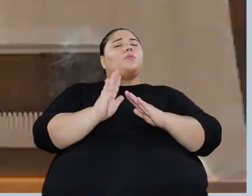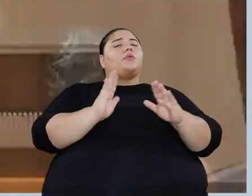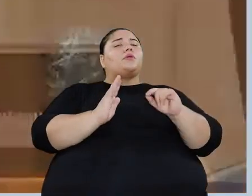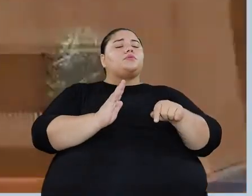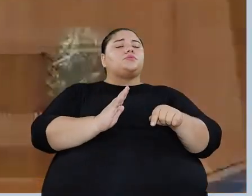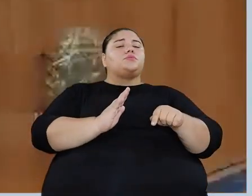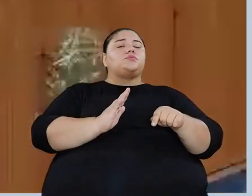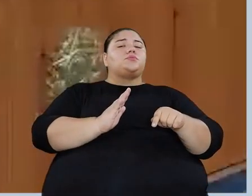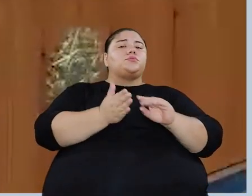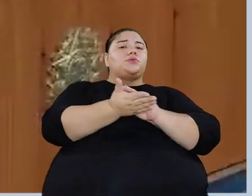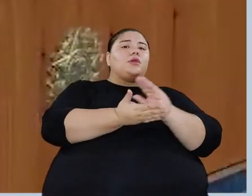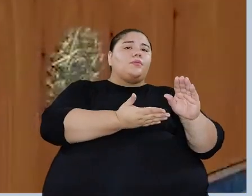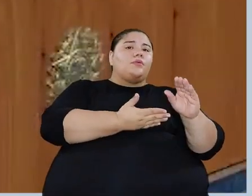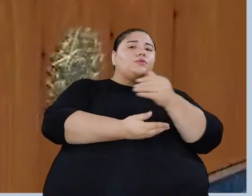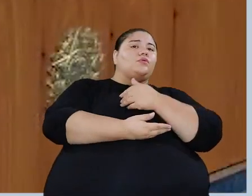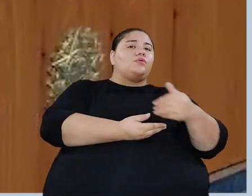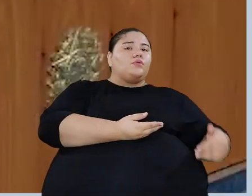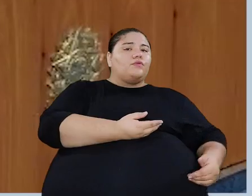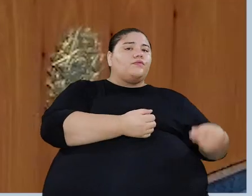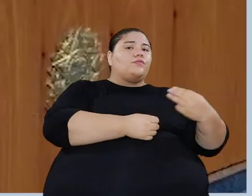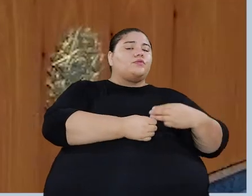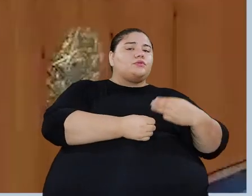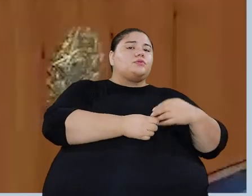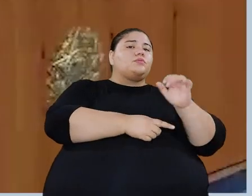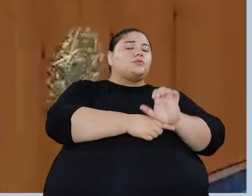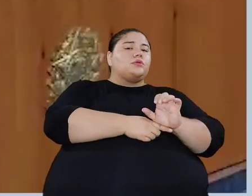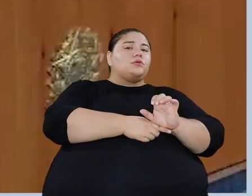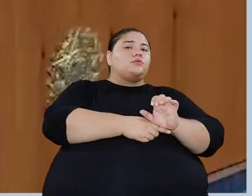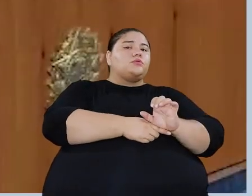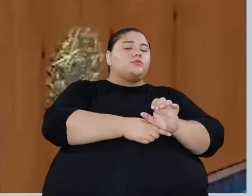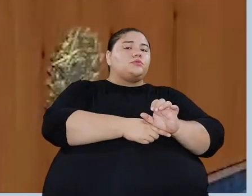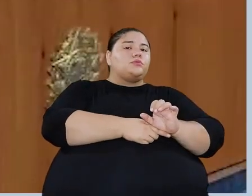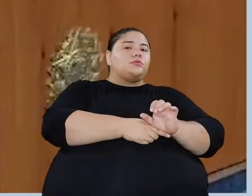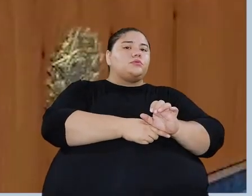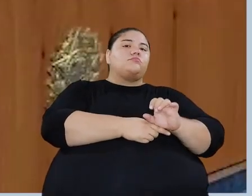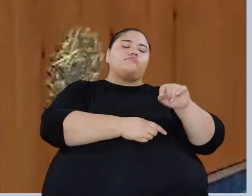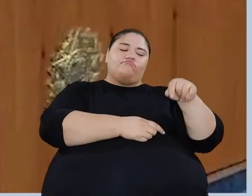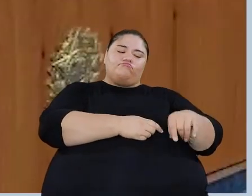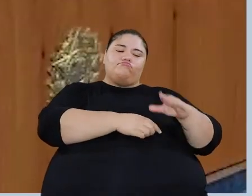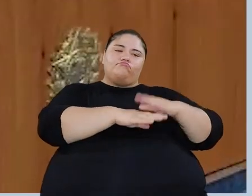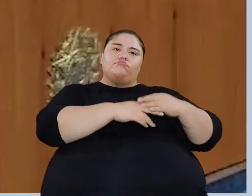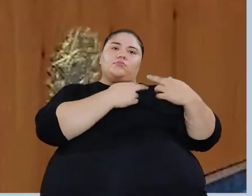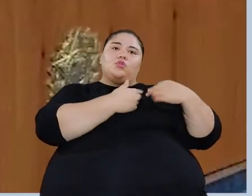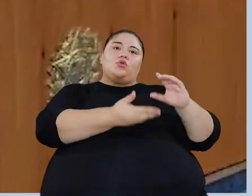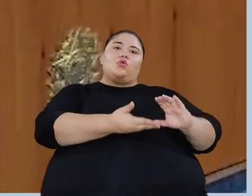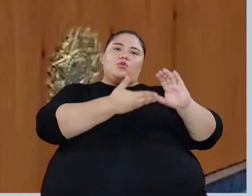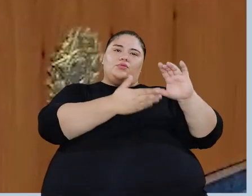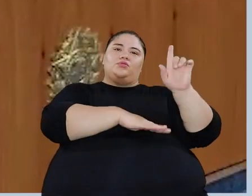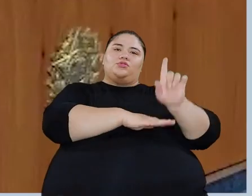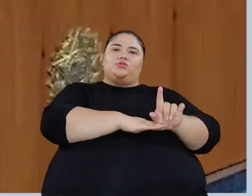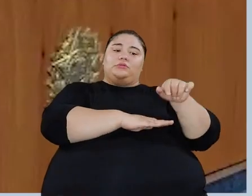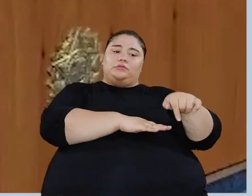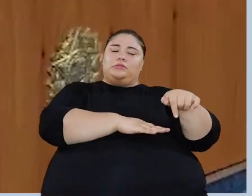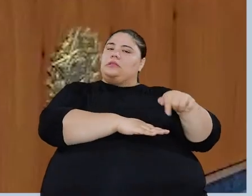para União, Estado e município? Será feito pelo comitê gestor. Em tese, isso será